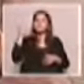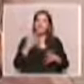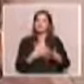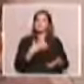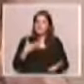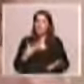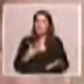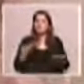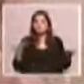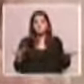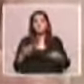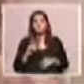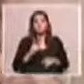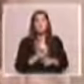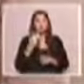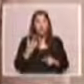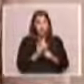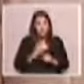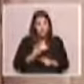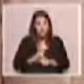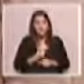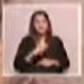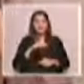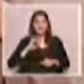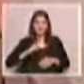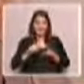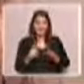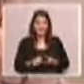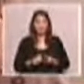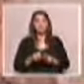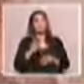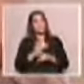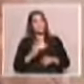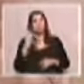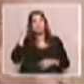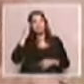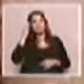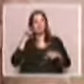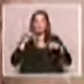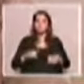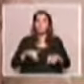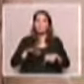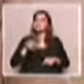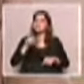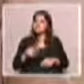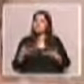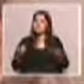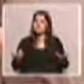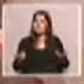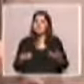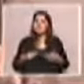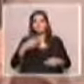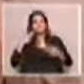diferenciação. Portanto, não só o consumo do queijo... com o prazer do momento, mas também apreciar uma